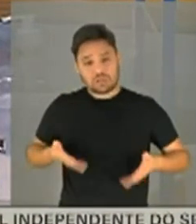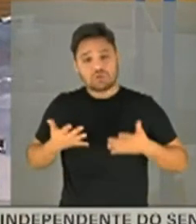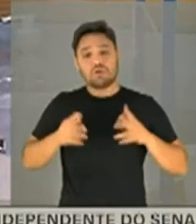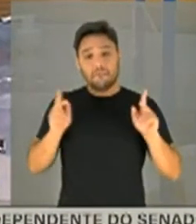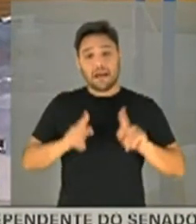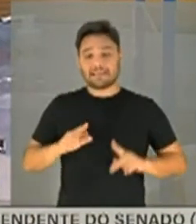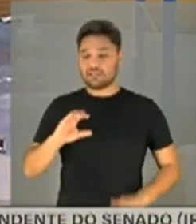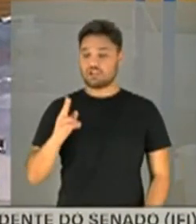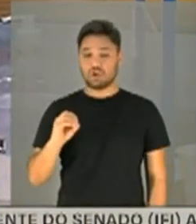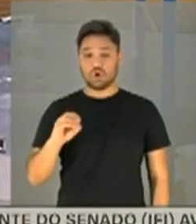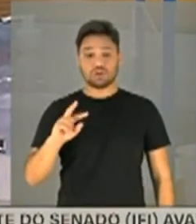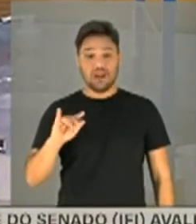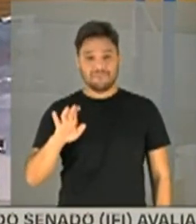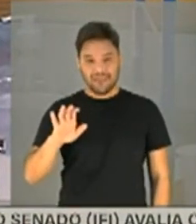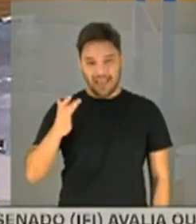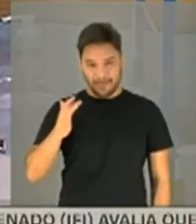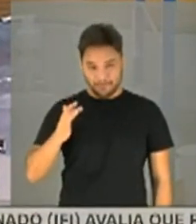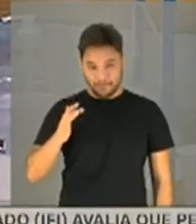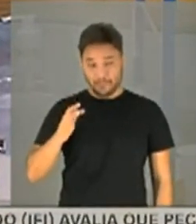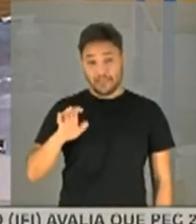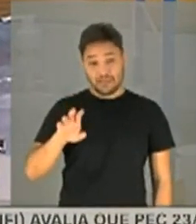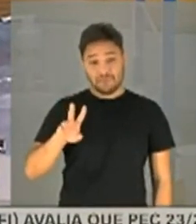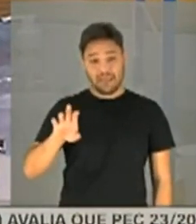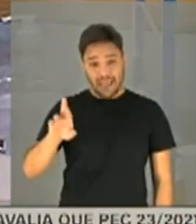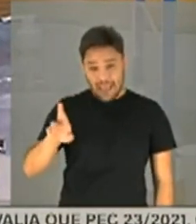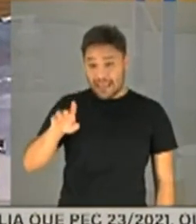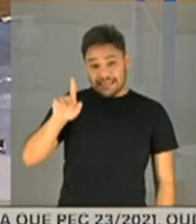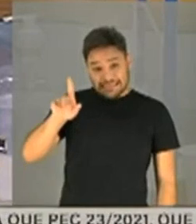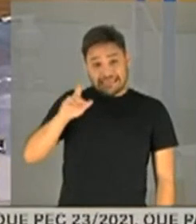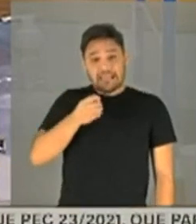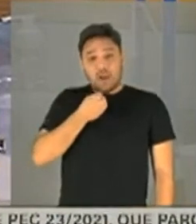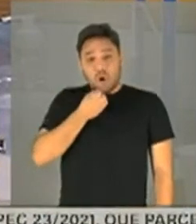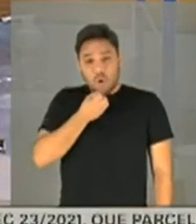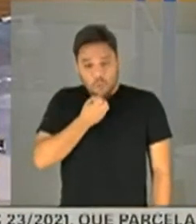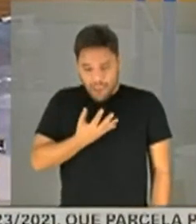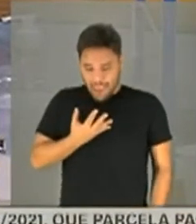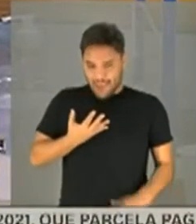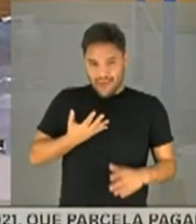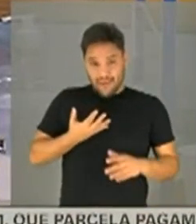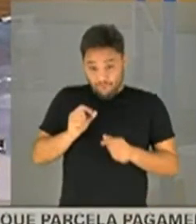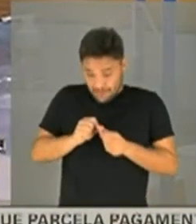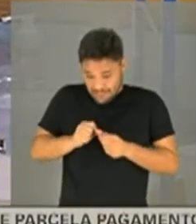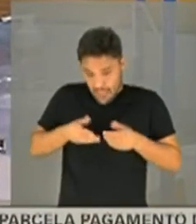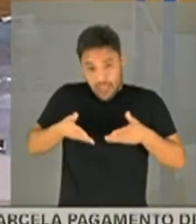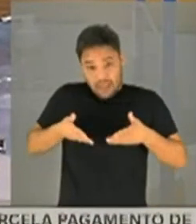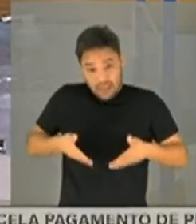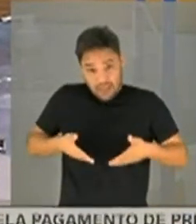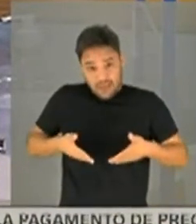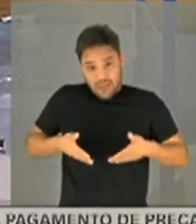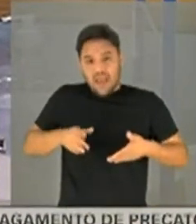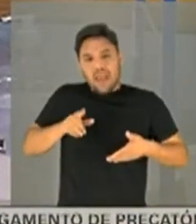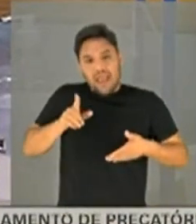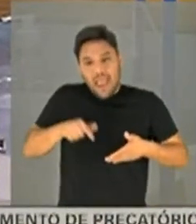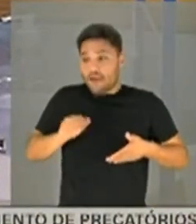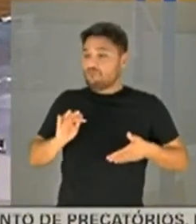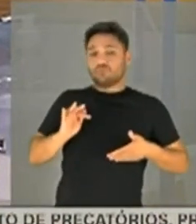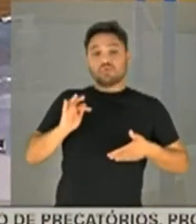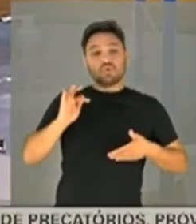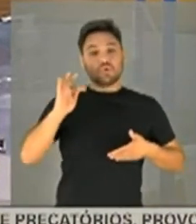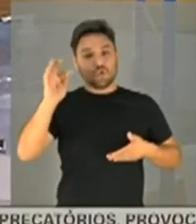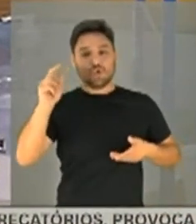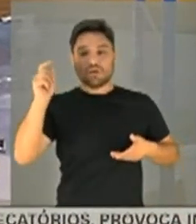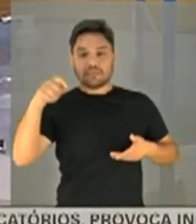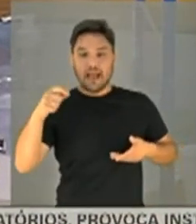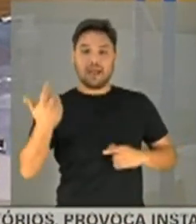Xavier: o bem que praticares em algum lugar é o teu advogado